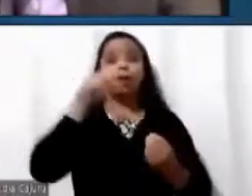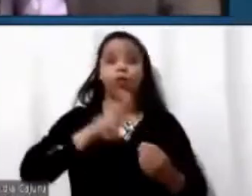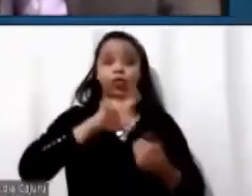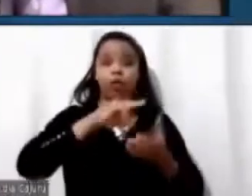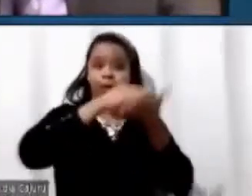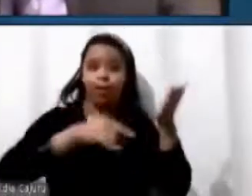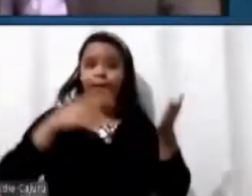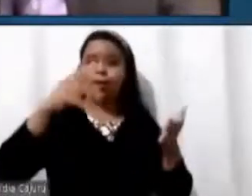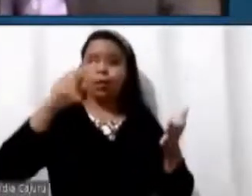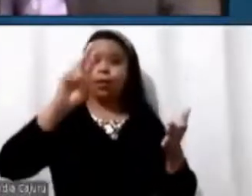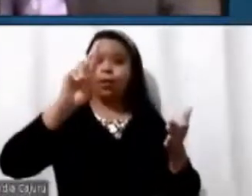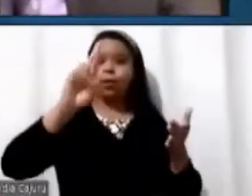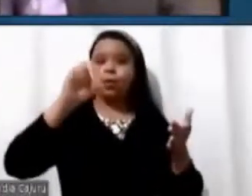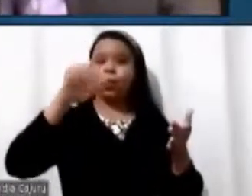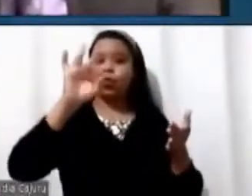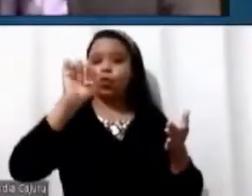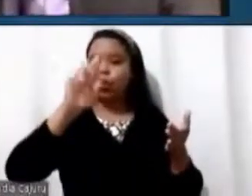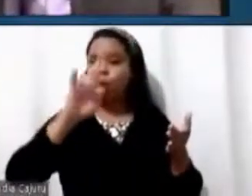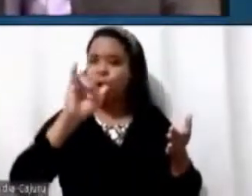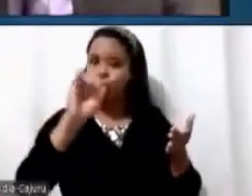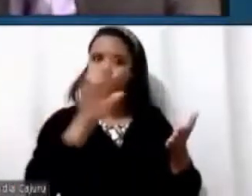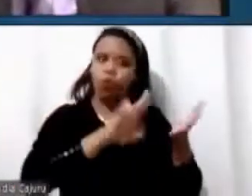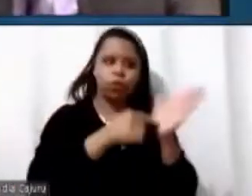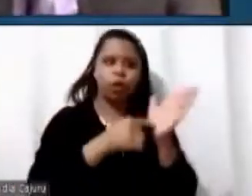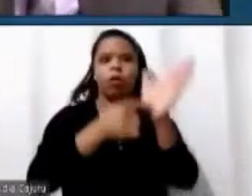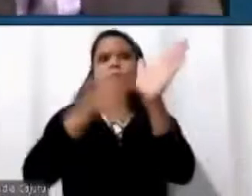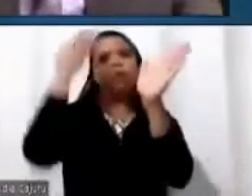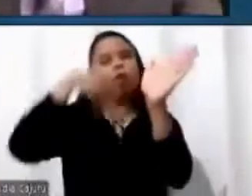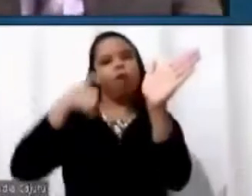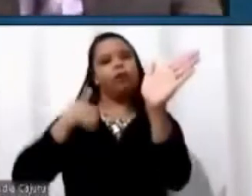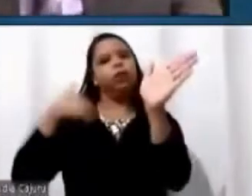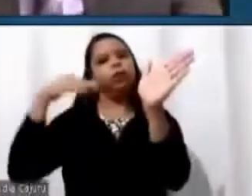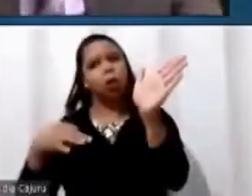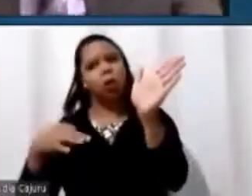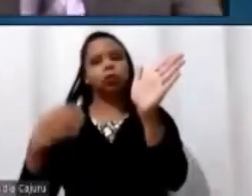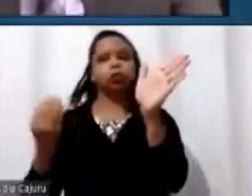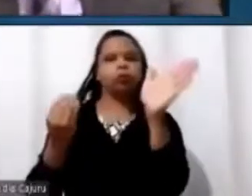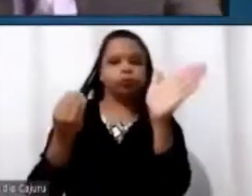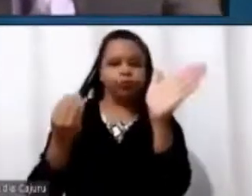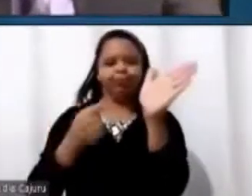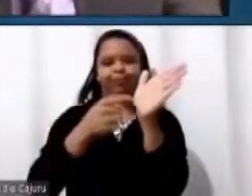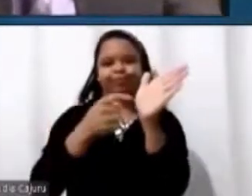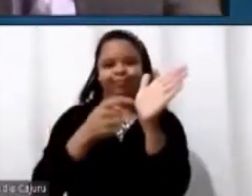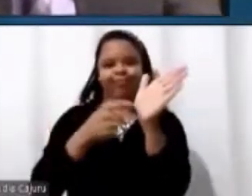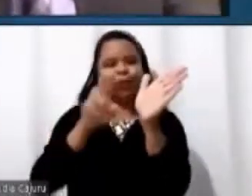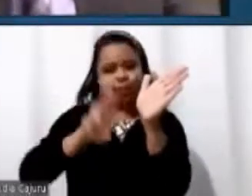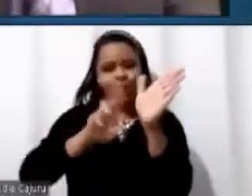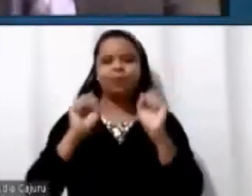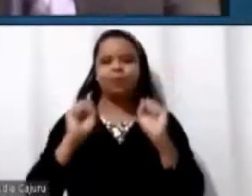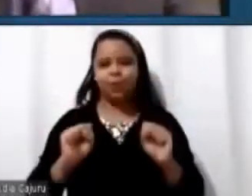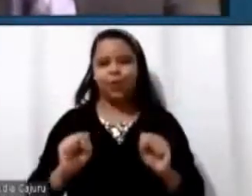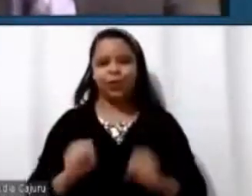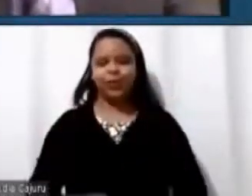as duas questões aí que são mais discutíveis, tormentosas, né? Familiares, especialmente familiares quando a